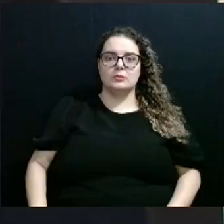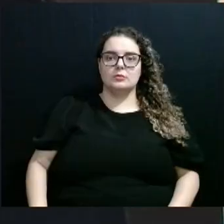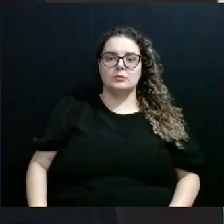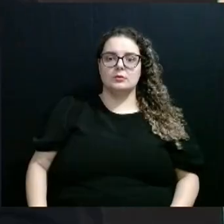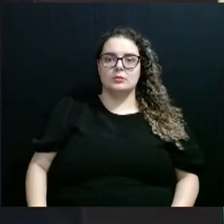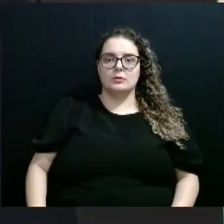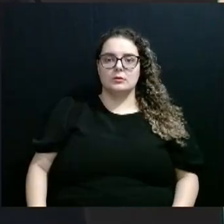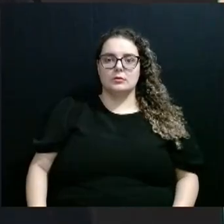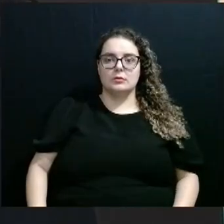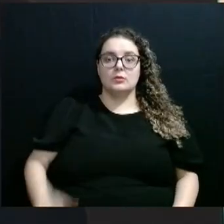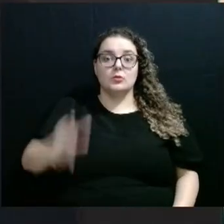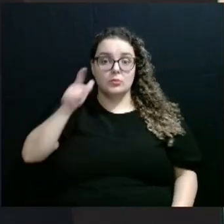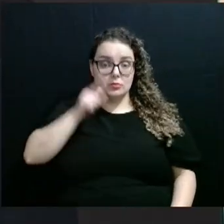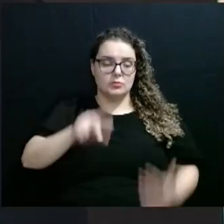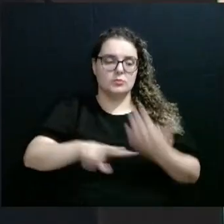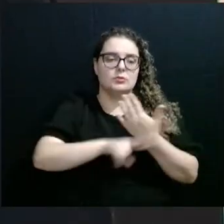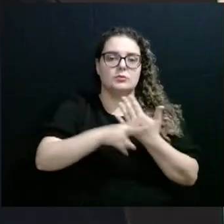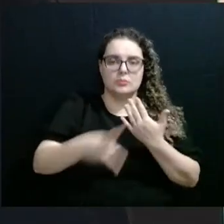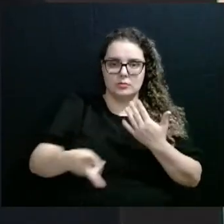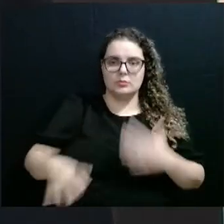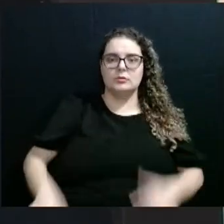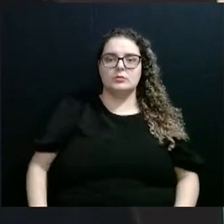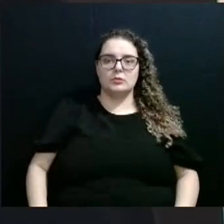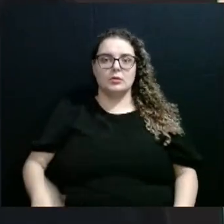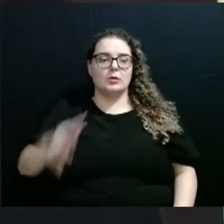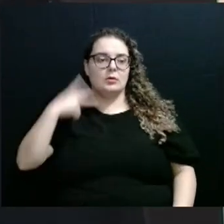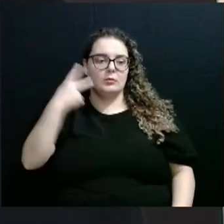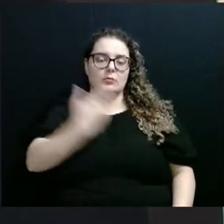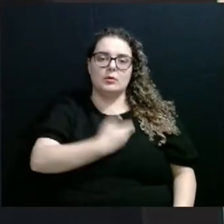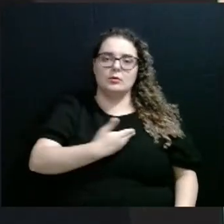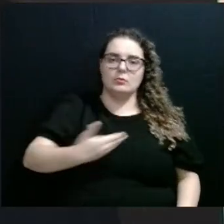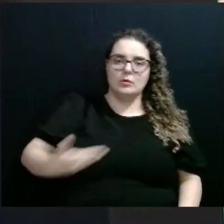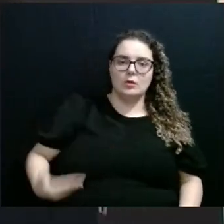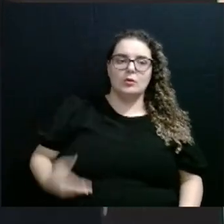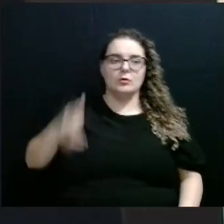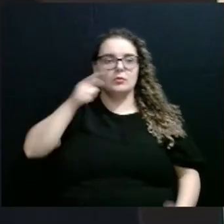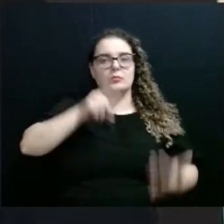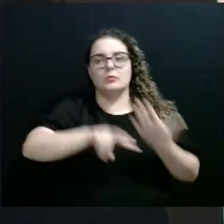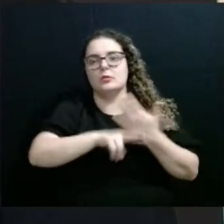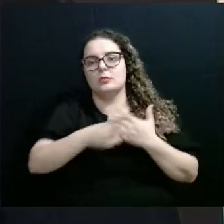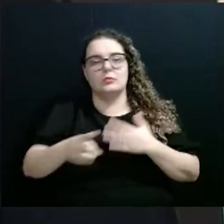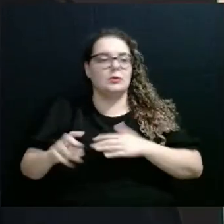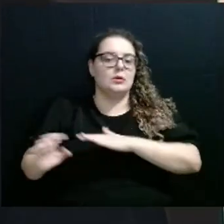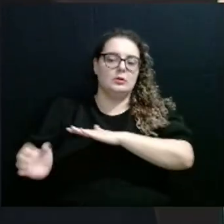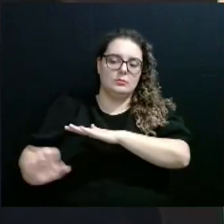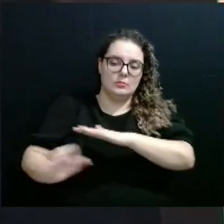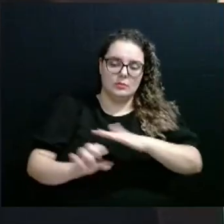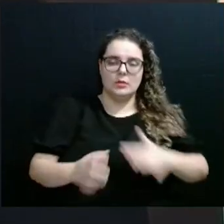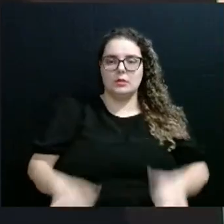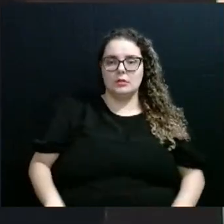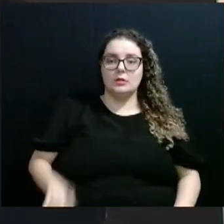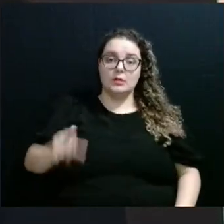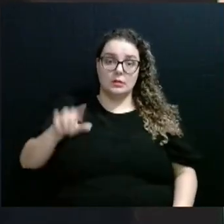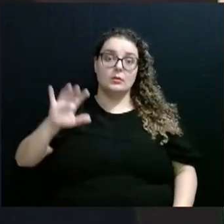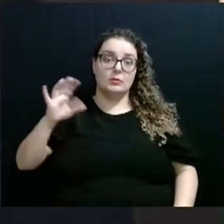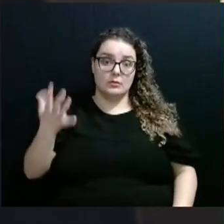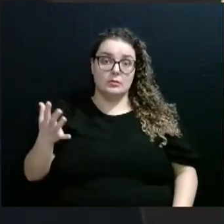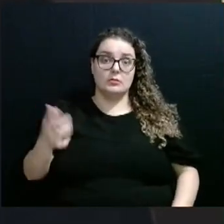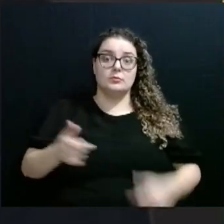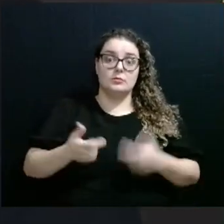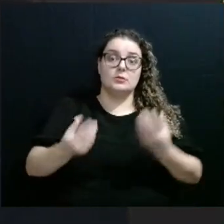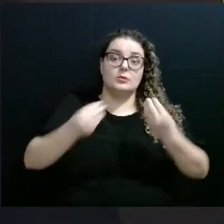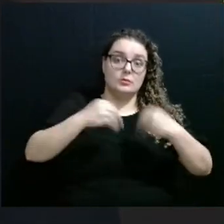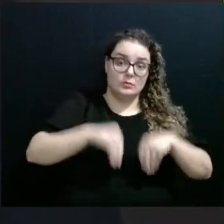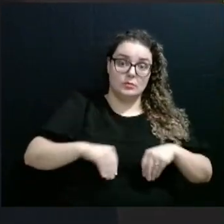elas consigam influenciar em políticas públicas, consigam influenciar em empresas, né, que é onde ocorrem, né, os grandes danos, aí, né,